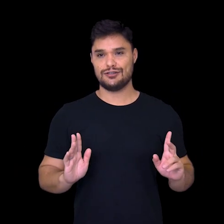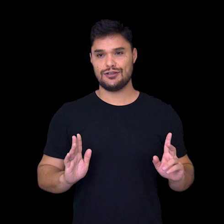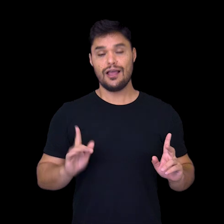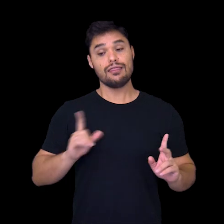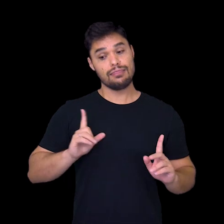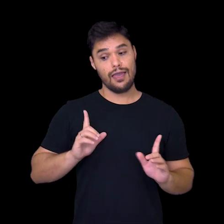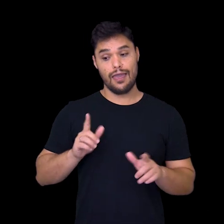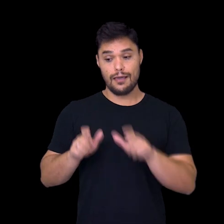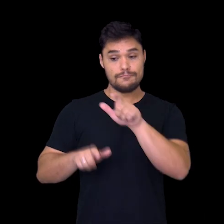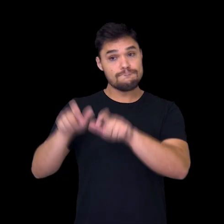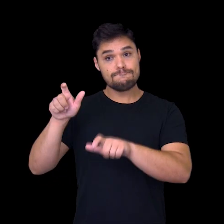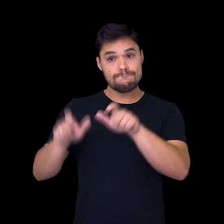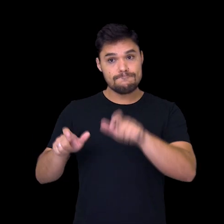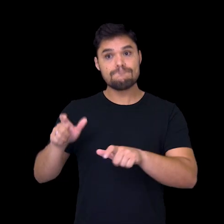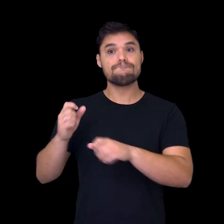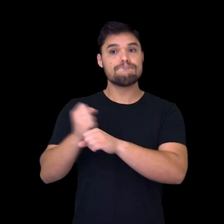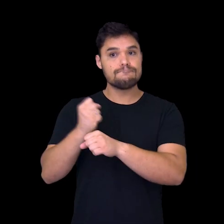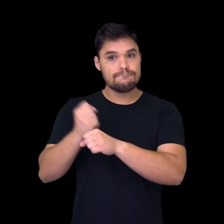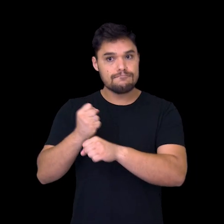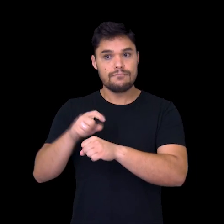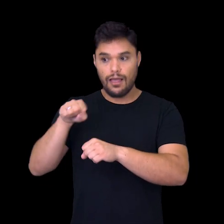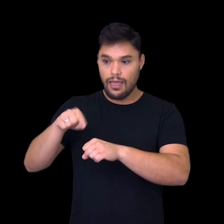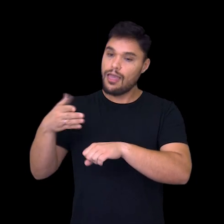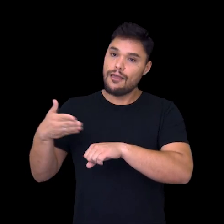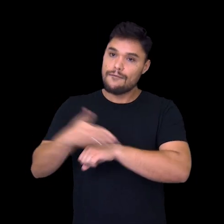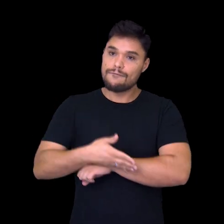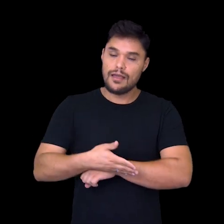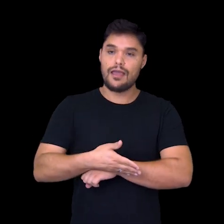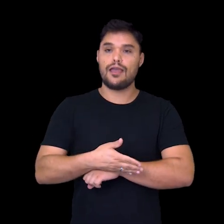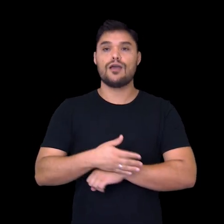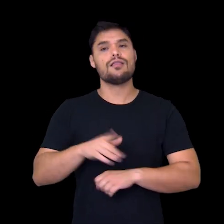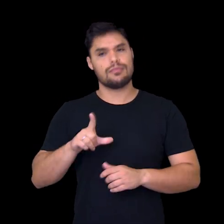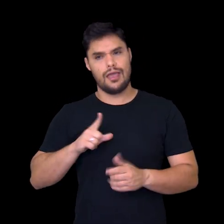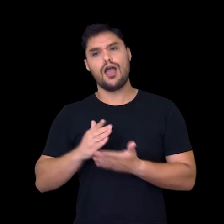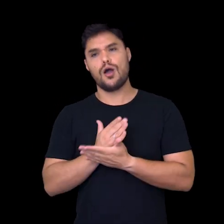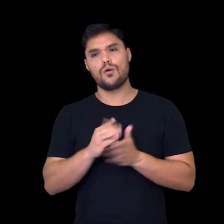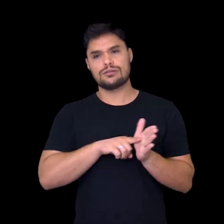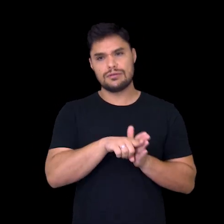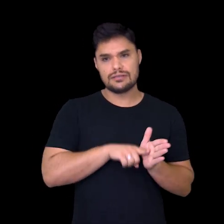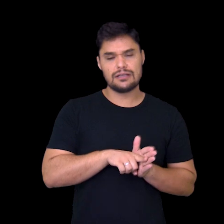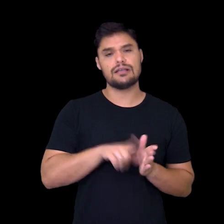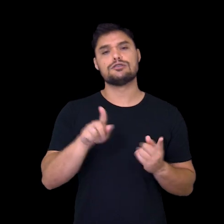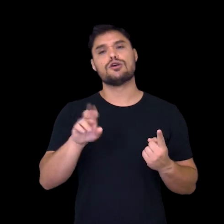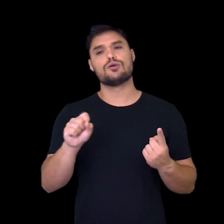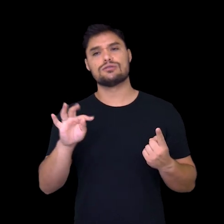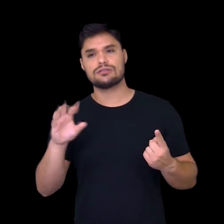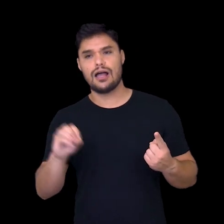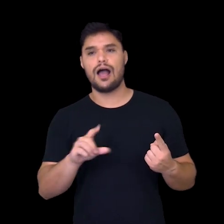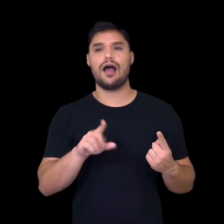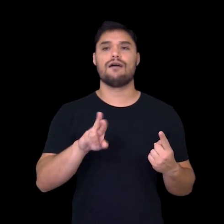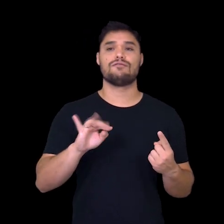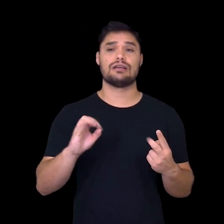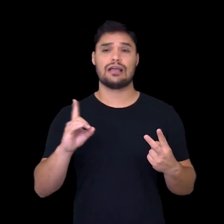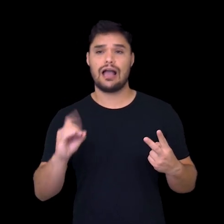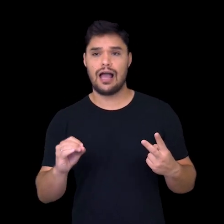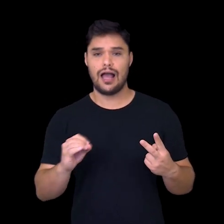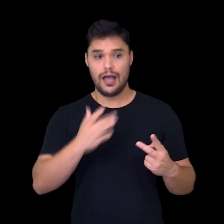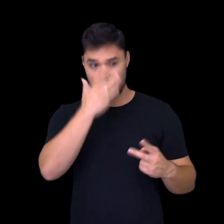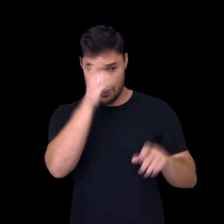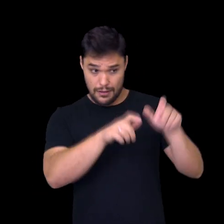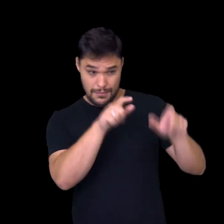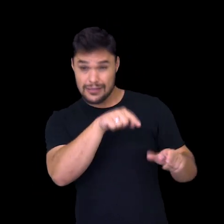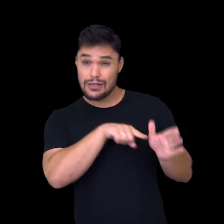a gente tem uma maioria, e isso, pesquisas como a da professora Nair Bicalho, Gustavo Lins Ribeiro,